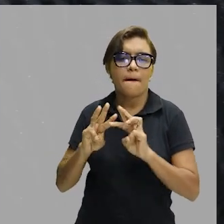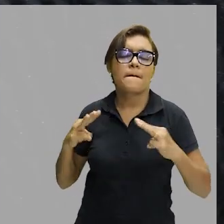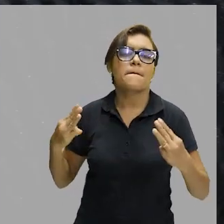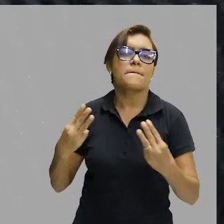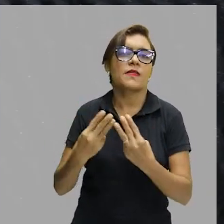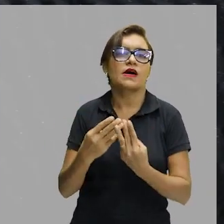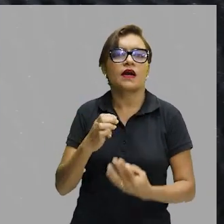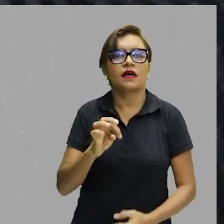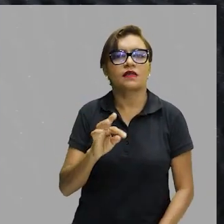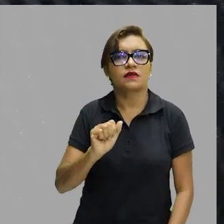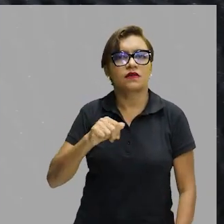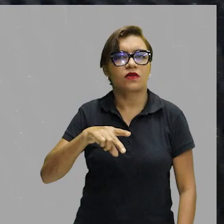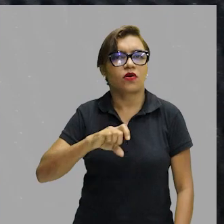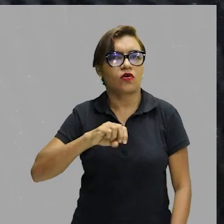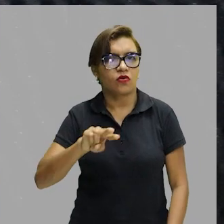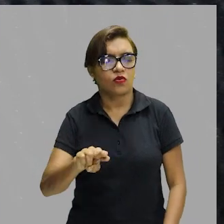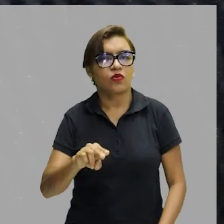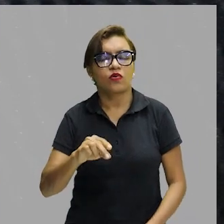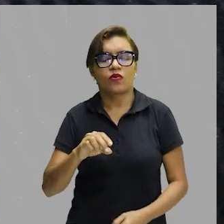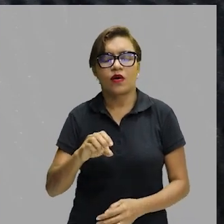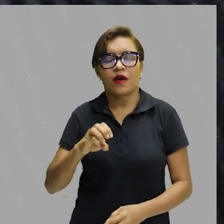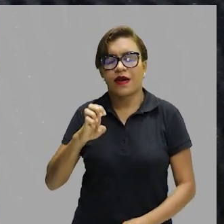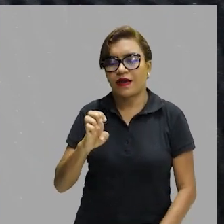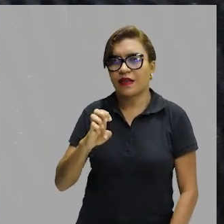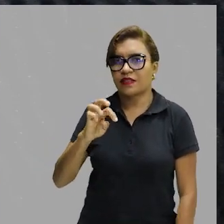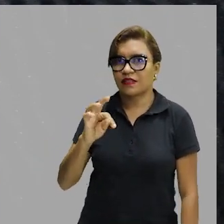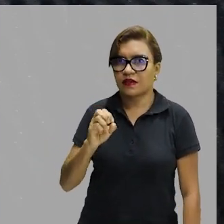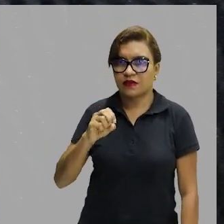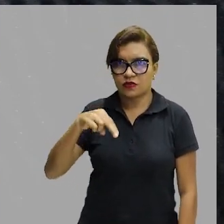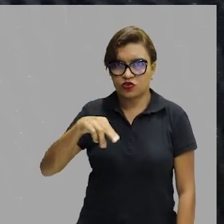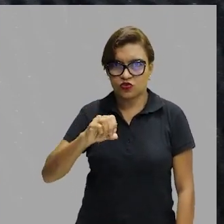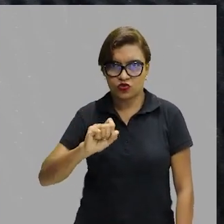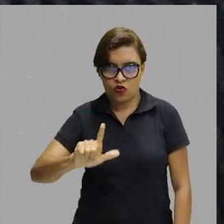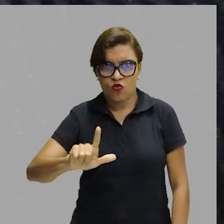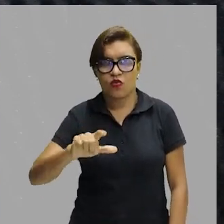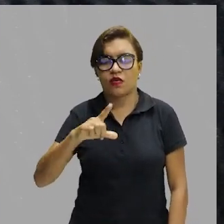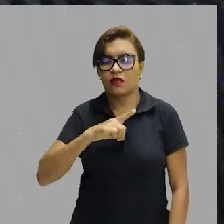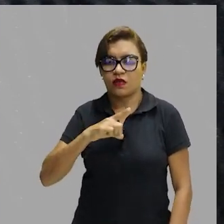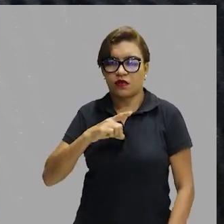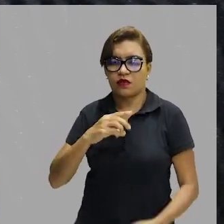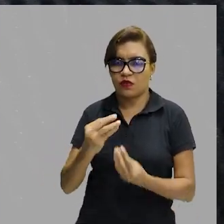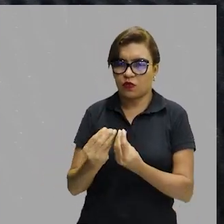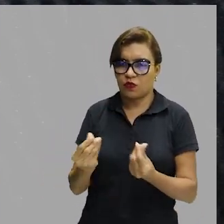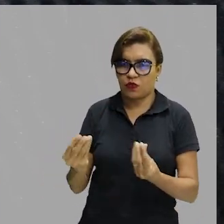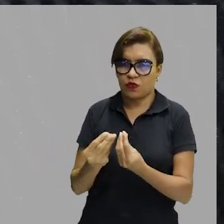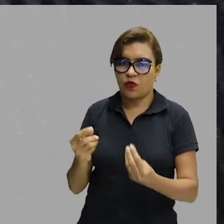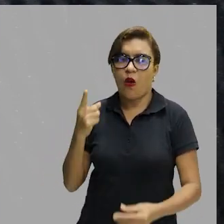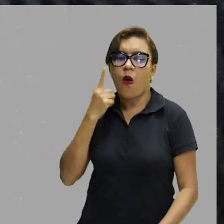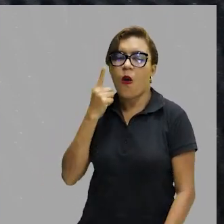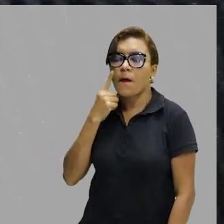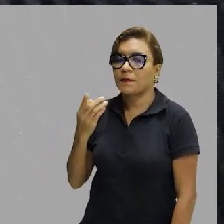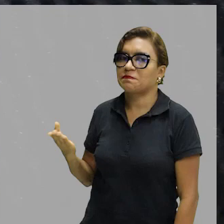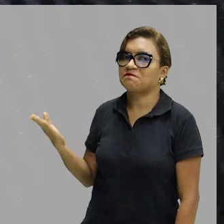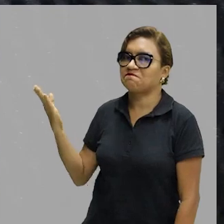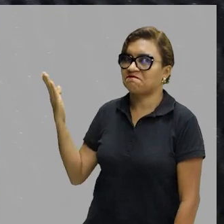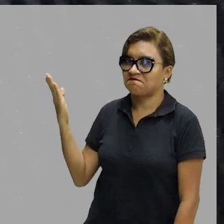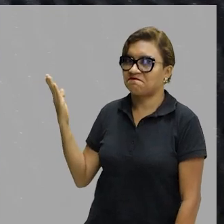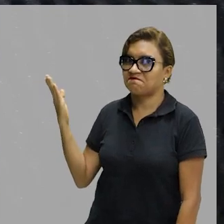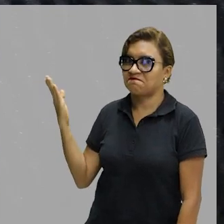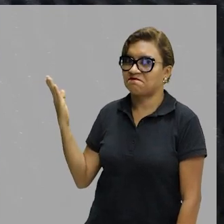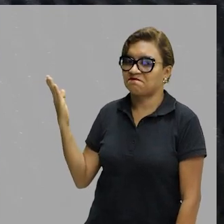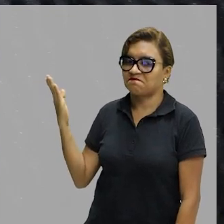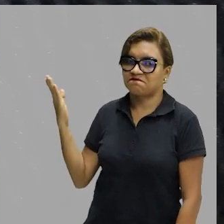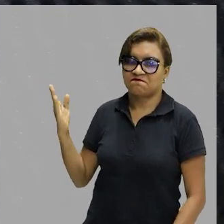etanol dissolvida? Nós temos algumas informações. A massa molar do etanol, 46, e a